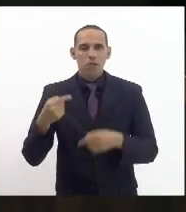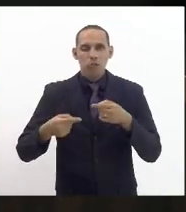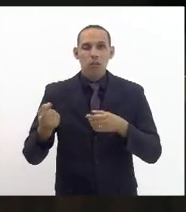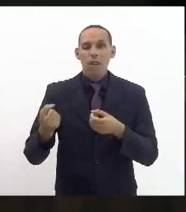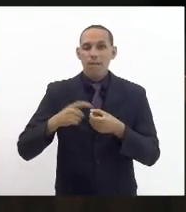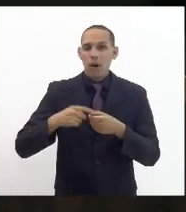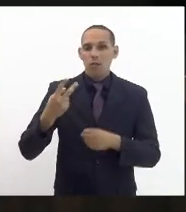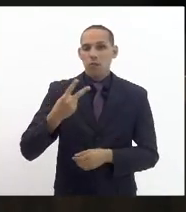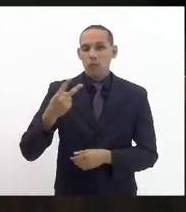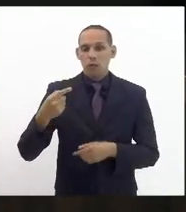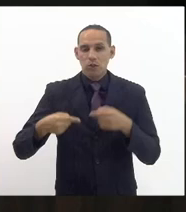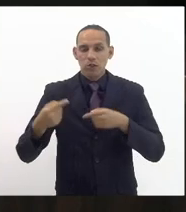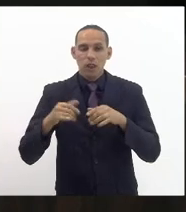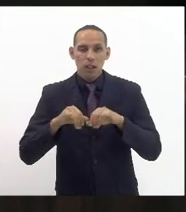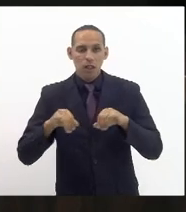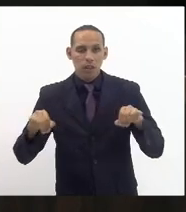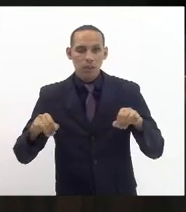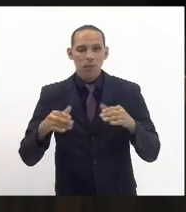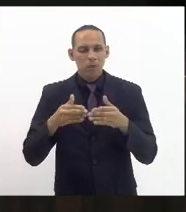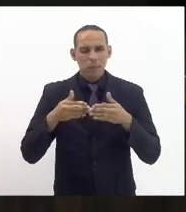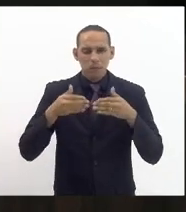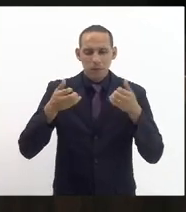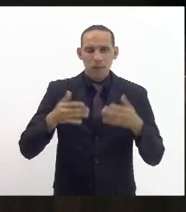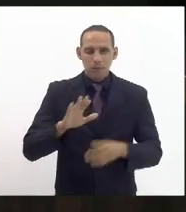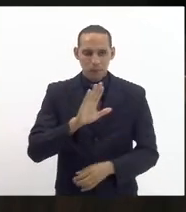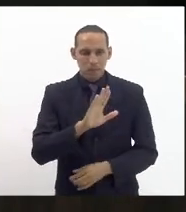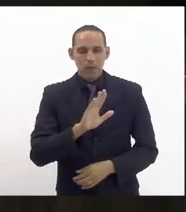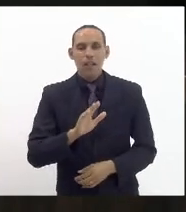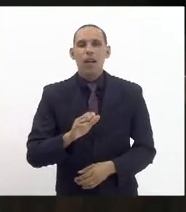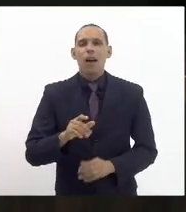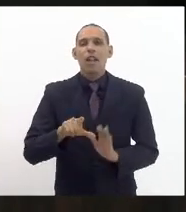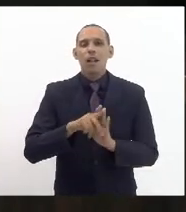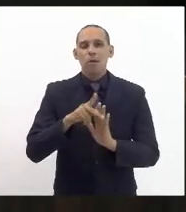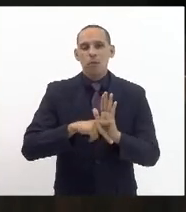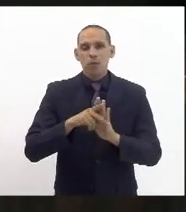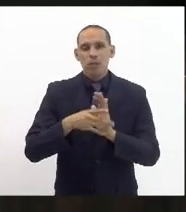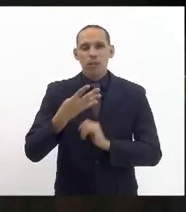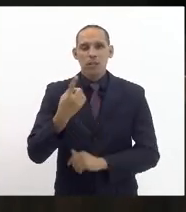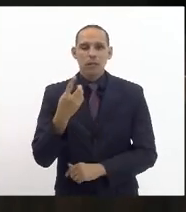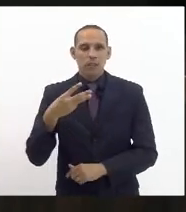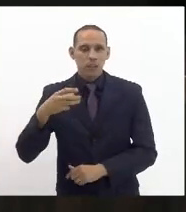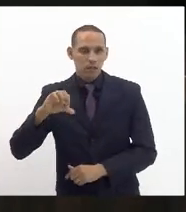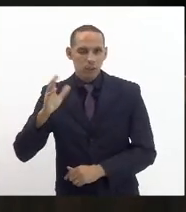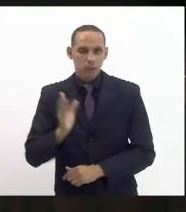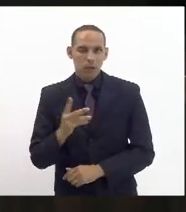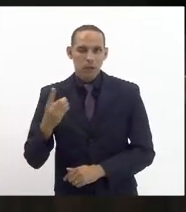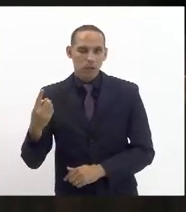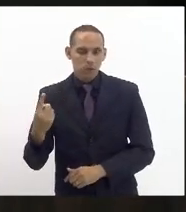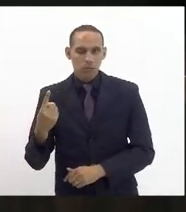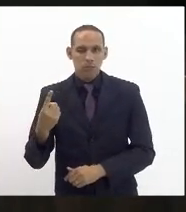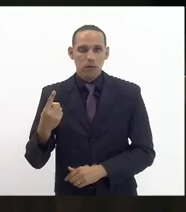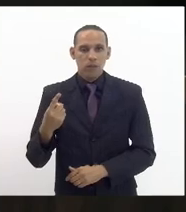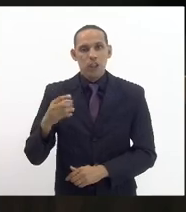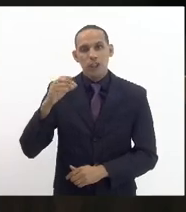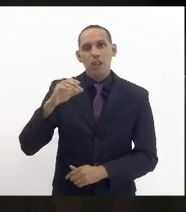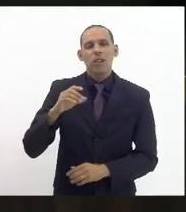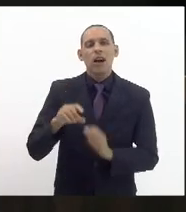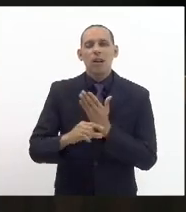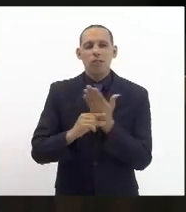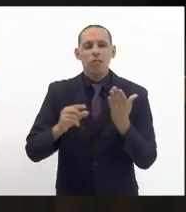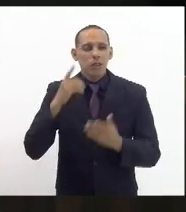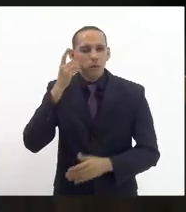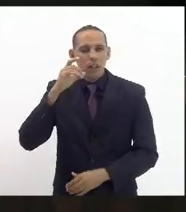retorna em segunda. Anuncio. Questão de ordem. Já, já. Projeto de lei 4139/21, de autoria da deputada Tia Ju, que dispõe